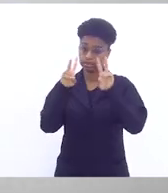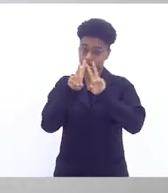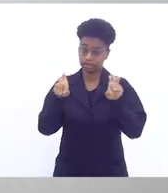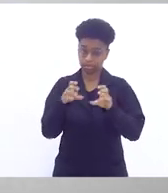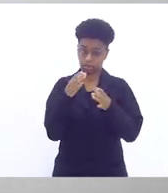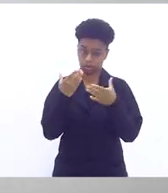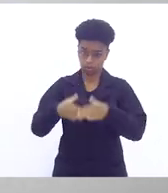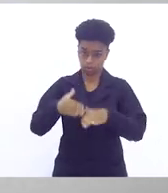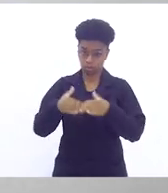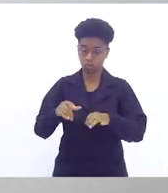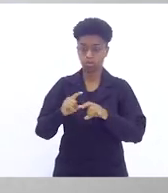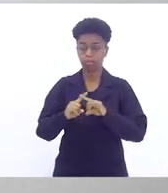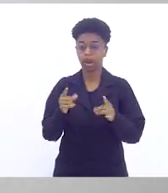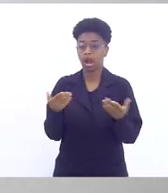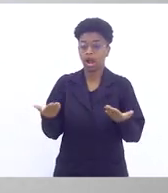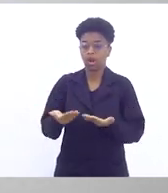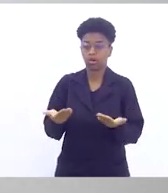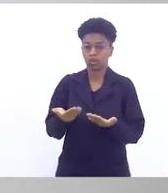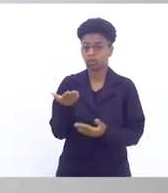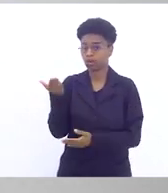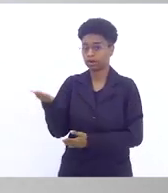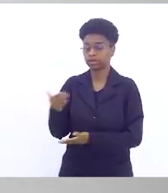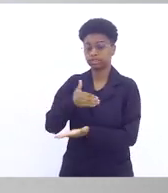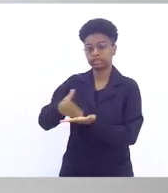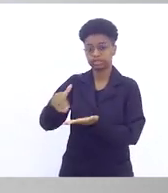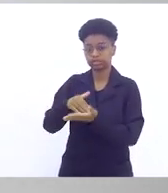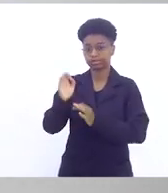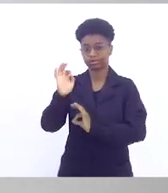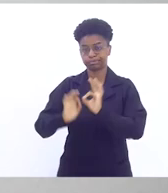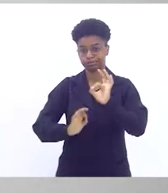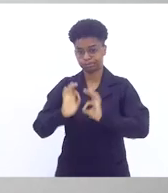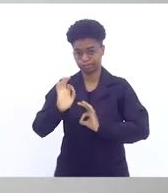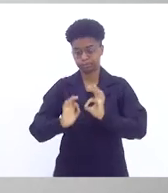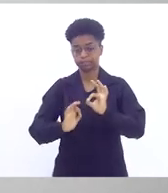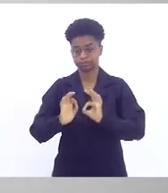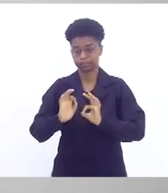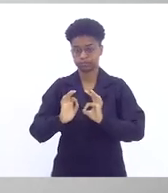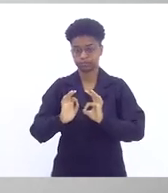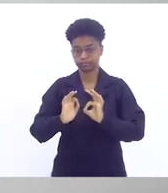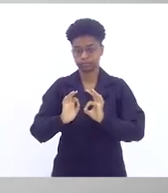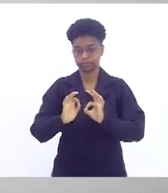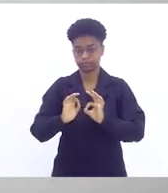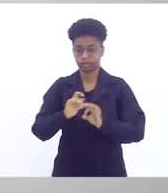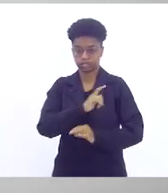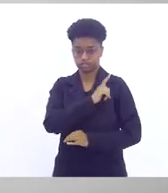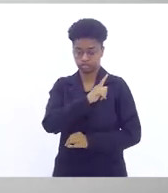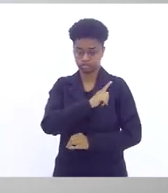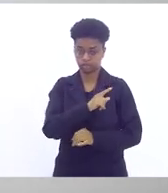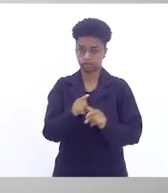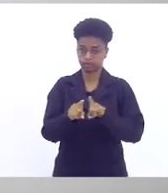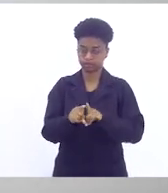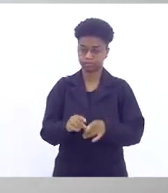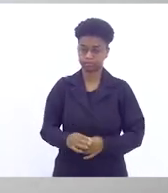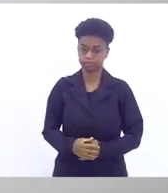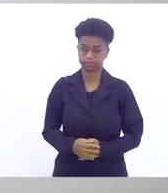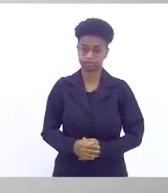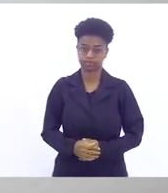e ele se tornou secretário de planejamento e gestão